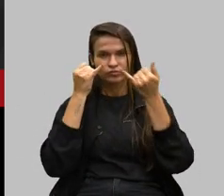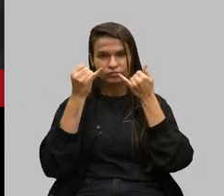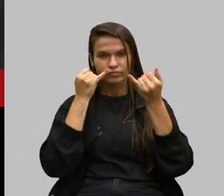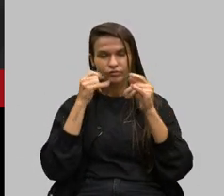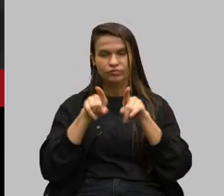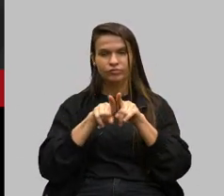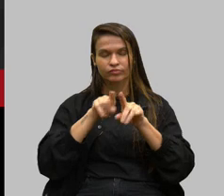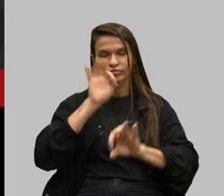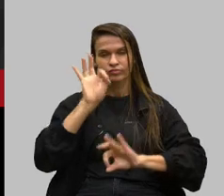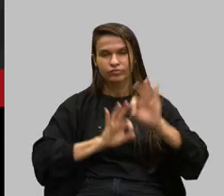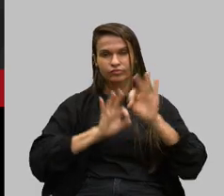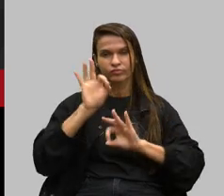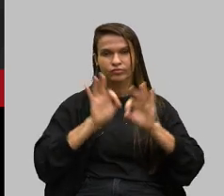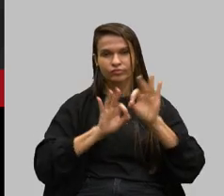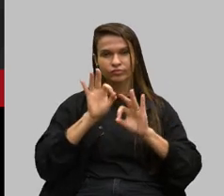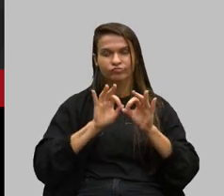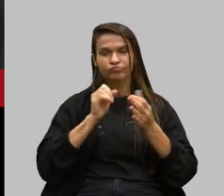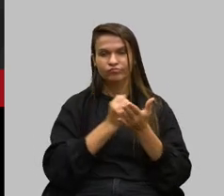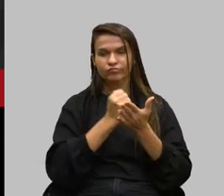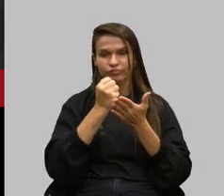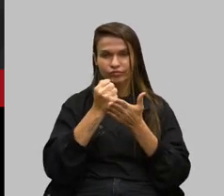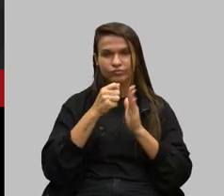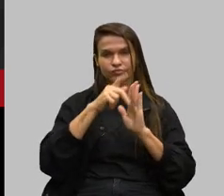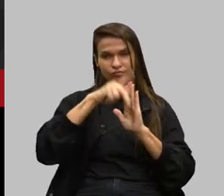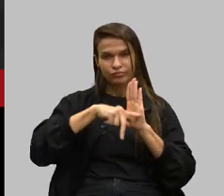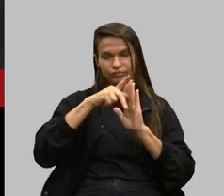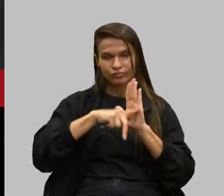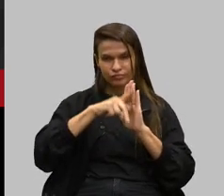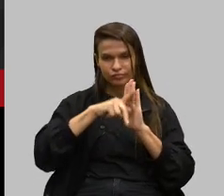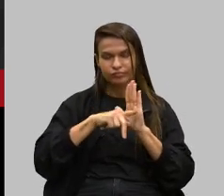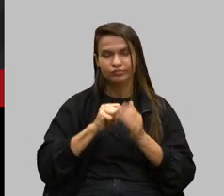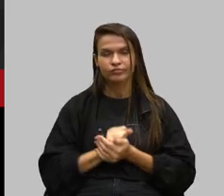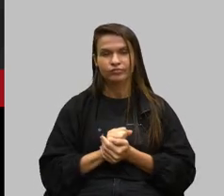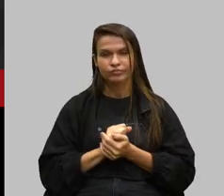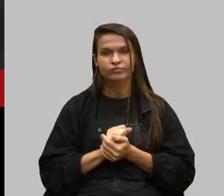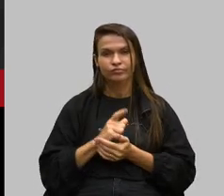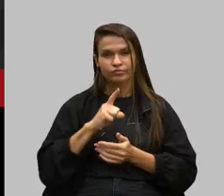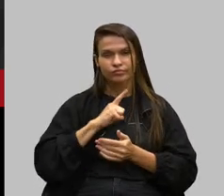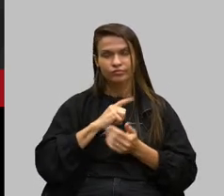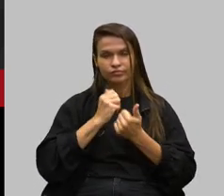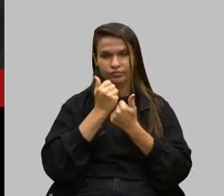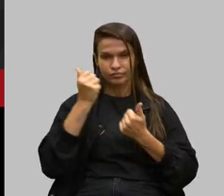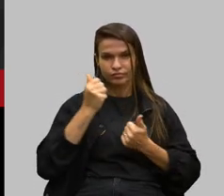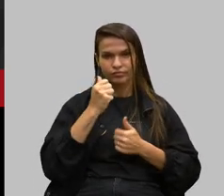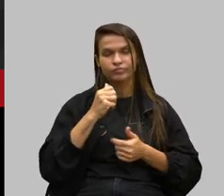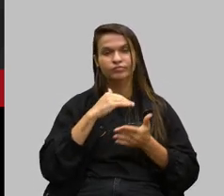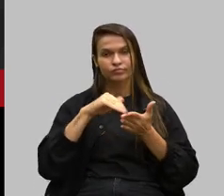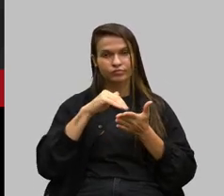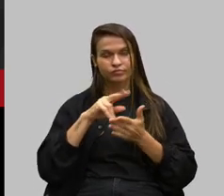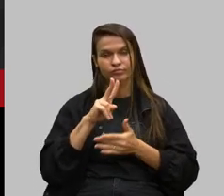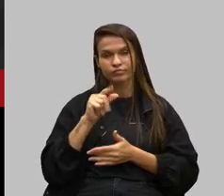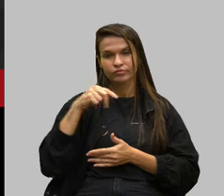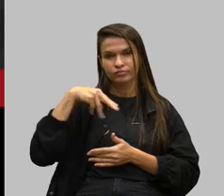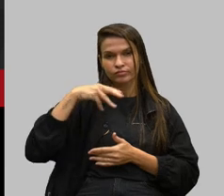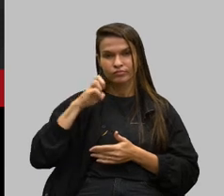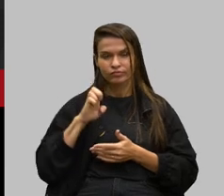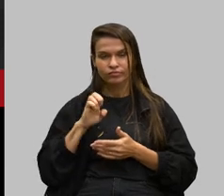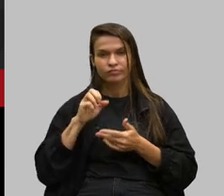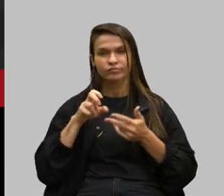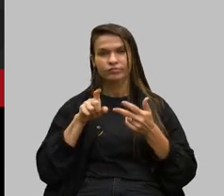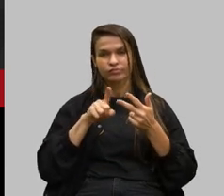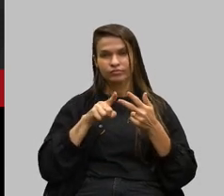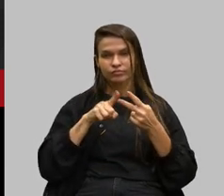organização e tramitação de projeto de lei e de emendas ão ali as nossas subsecretária que estão aí